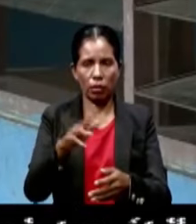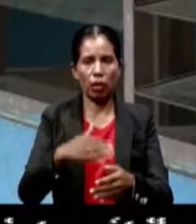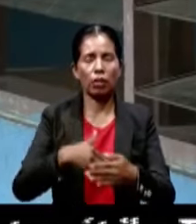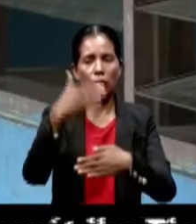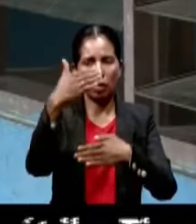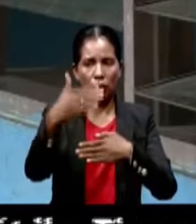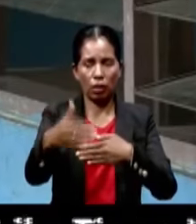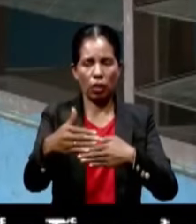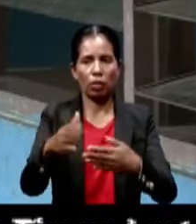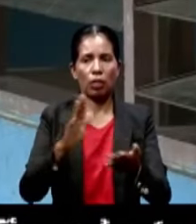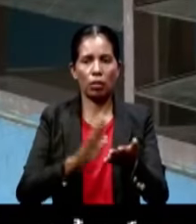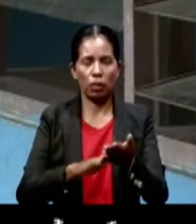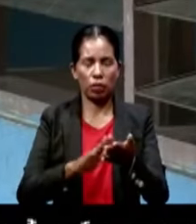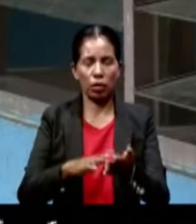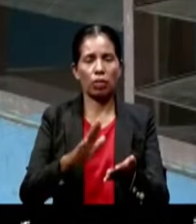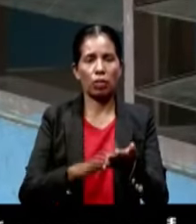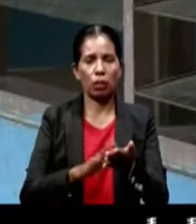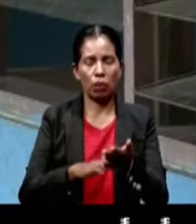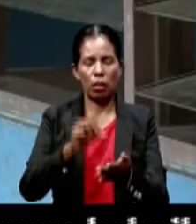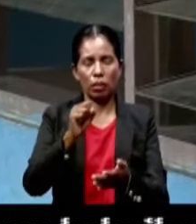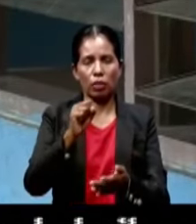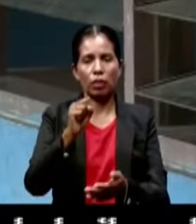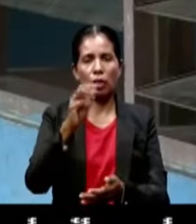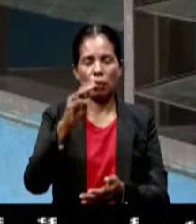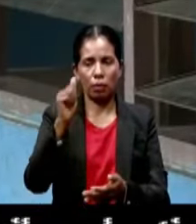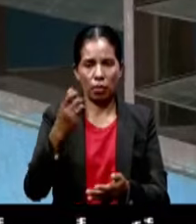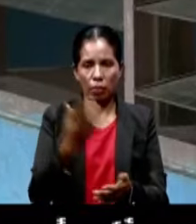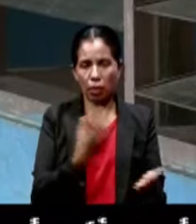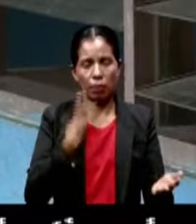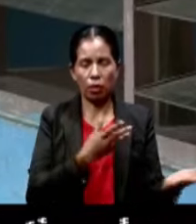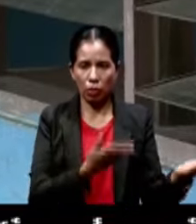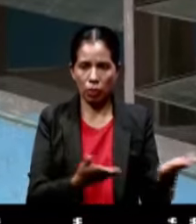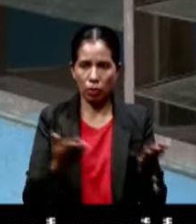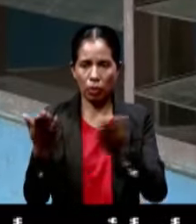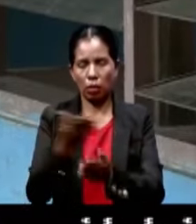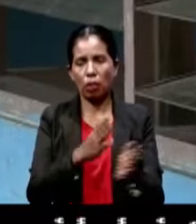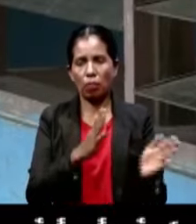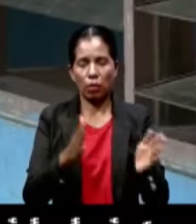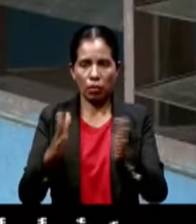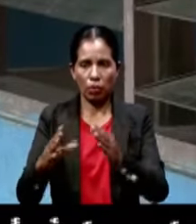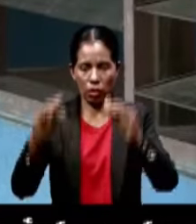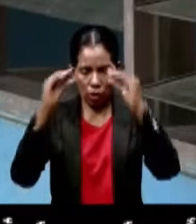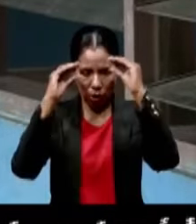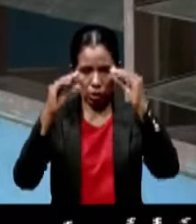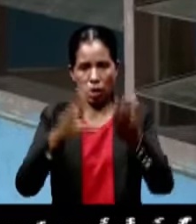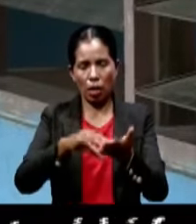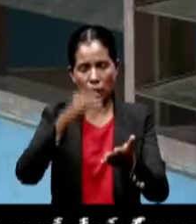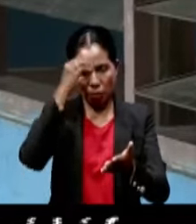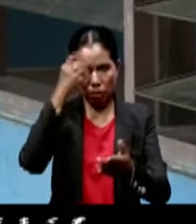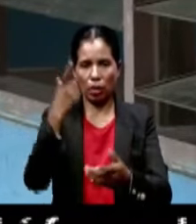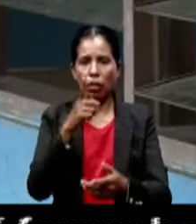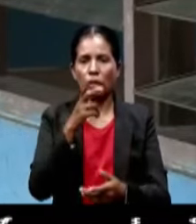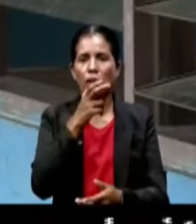hakat ba ensino sekundario. Nune, ami se lori, ita ba assisti hamoto prosesu hanorin no aprende